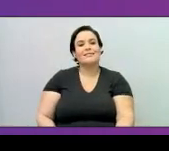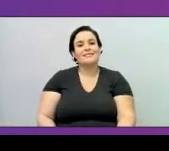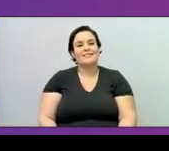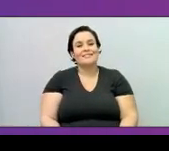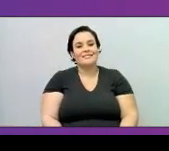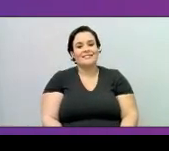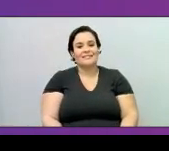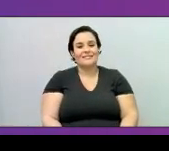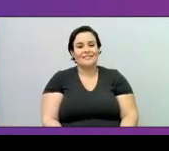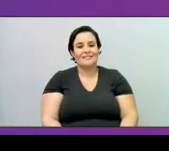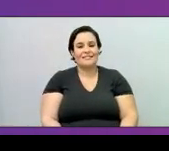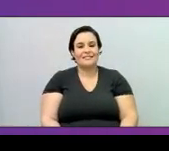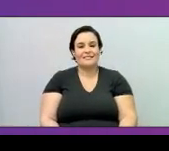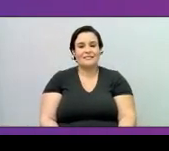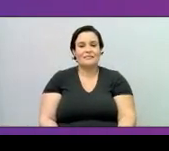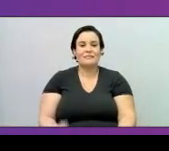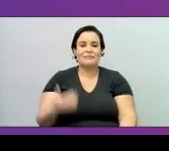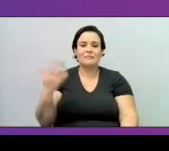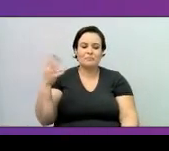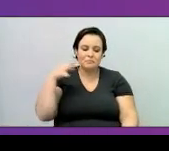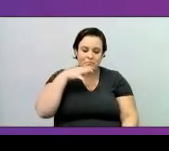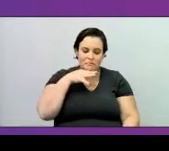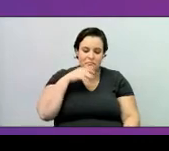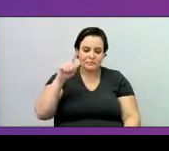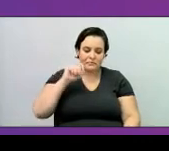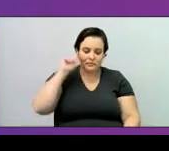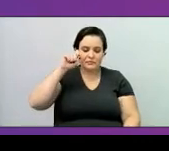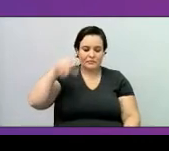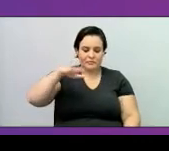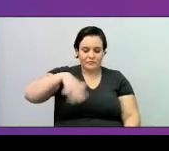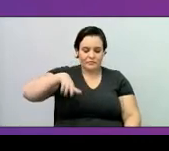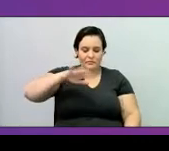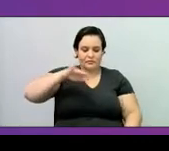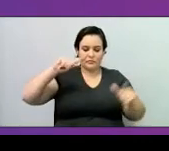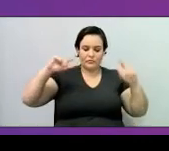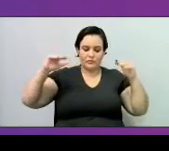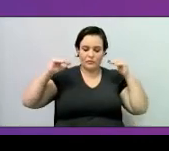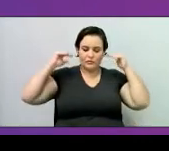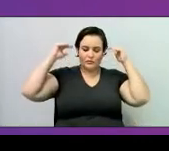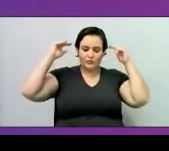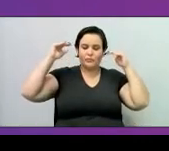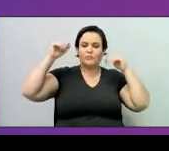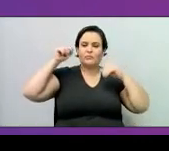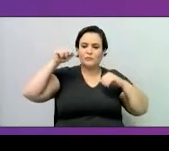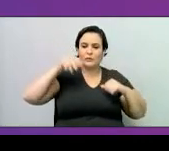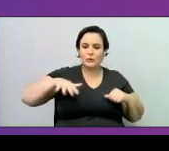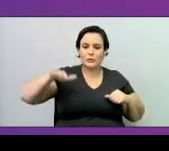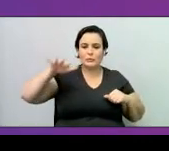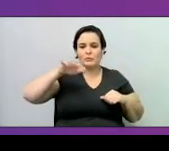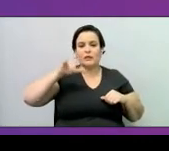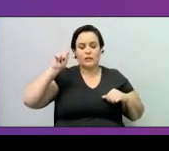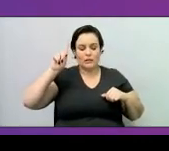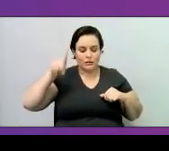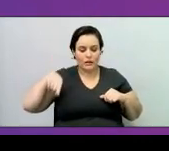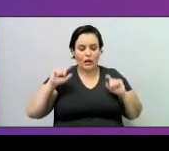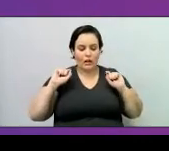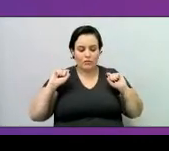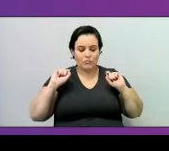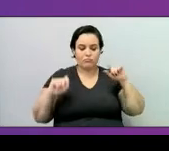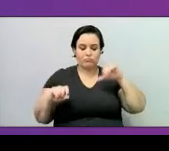claro que cada ponto no espaço no ponto suspenso no espaço é é um lugar por onde passam as imagens e